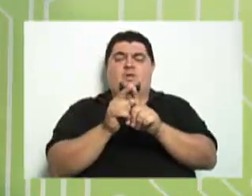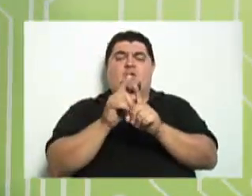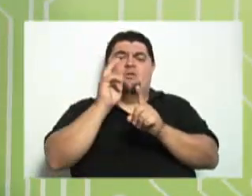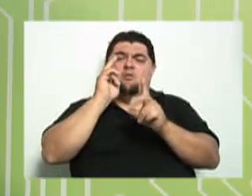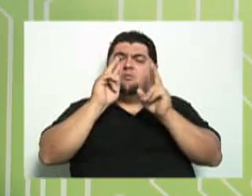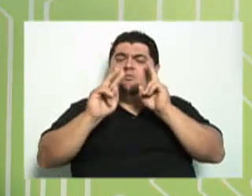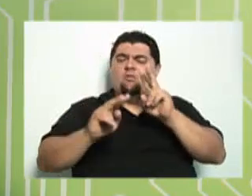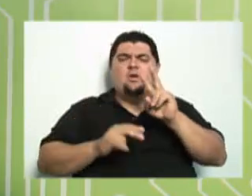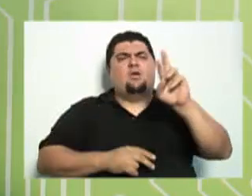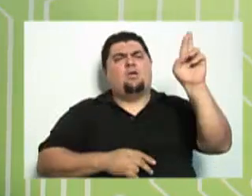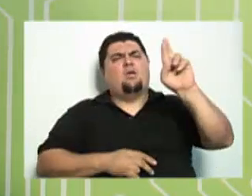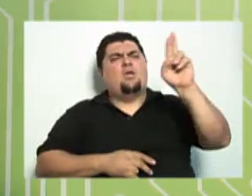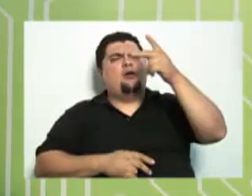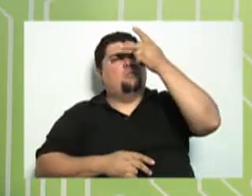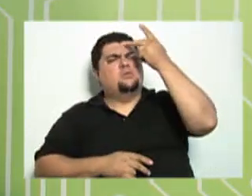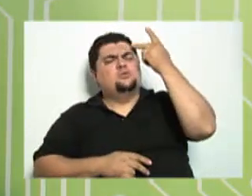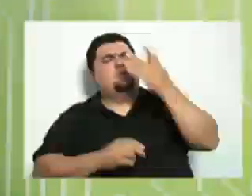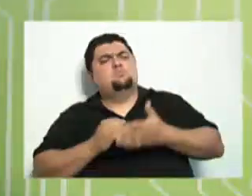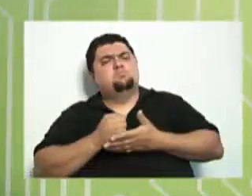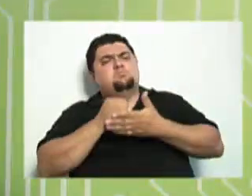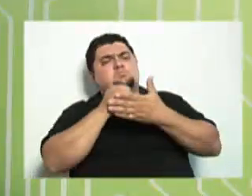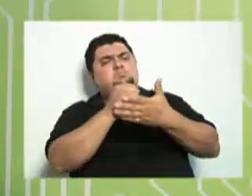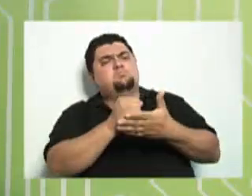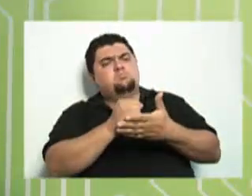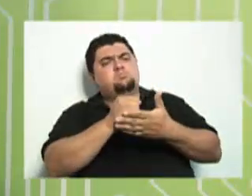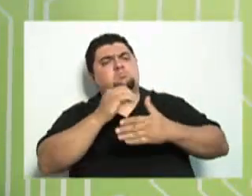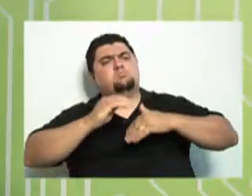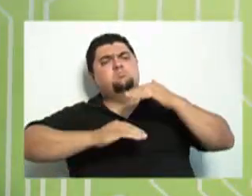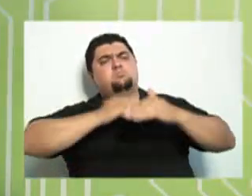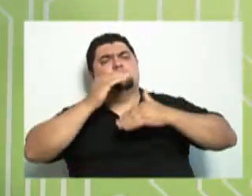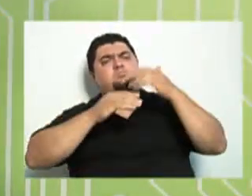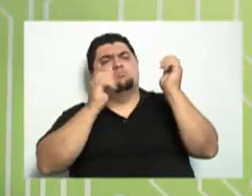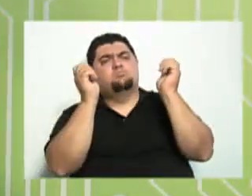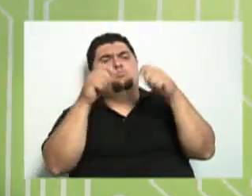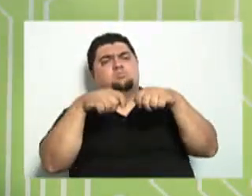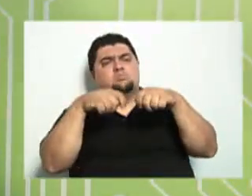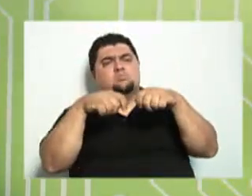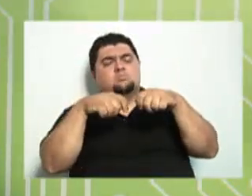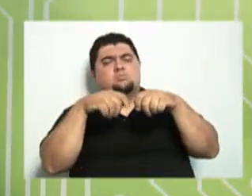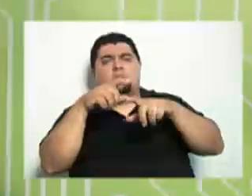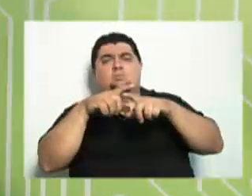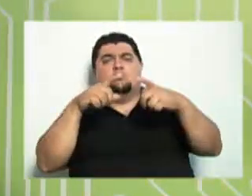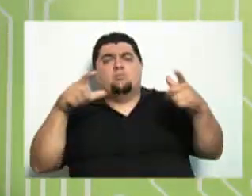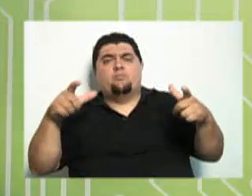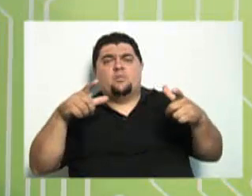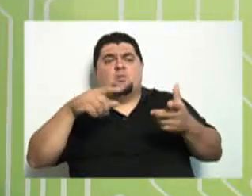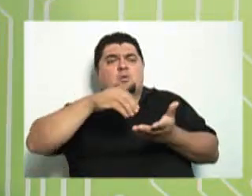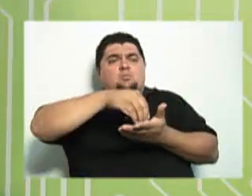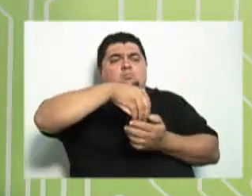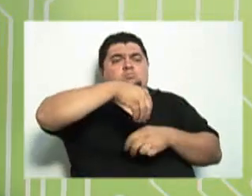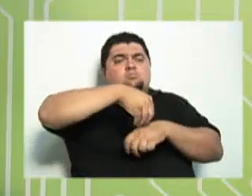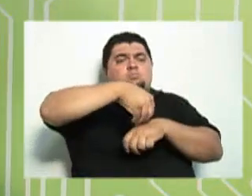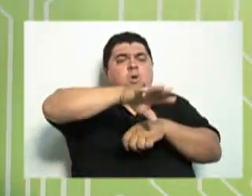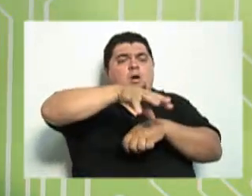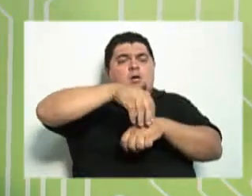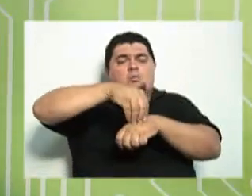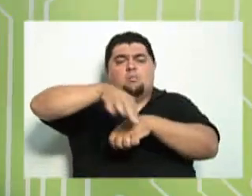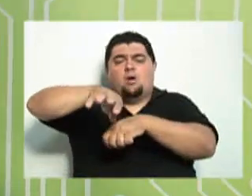está servindo esse crescimento. Você precisa desenvolver, envolve distribuir, envolve melhorar